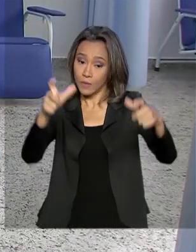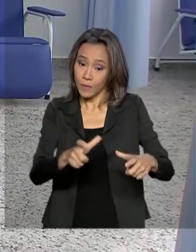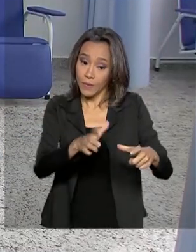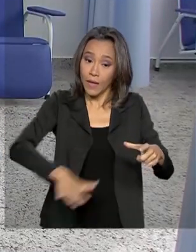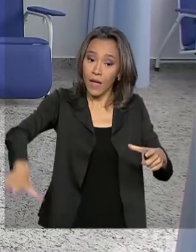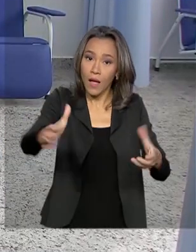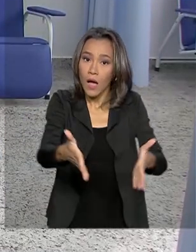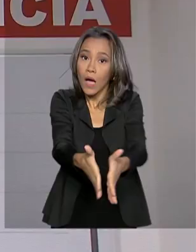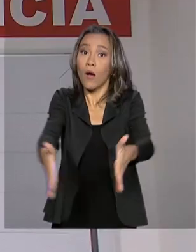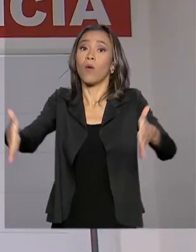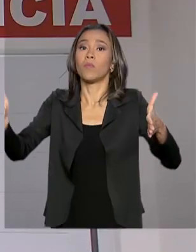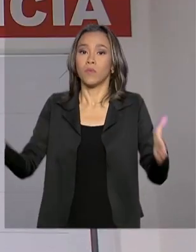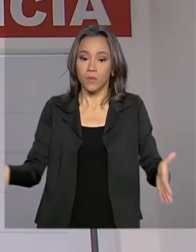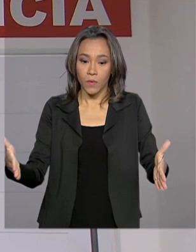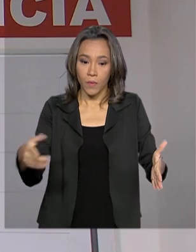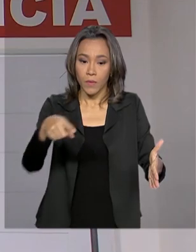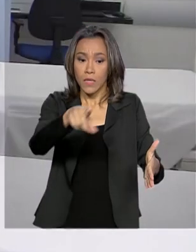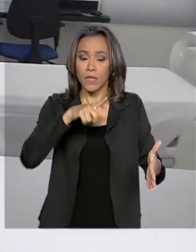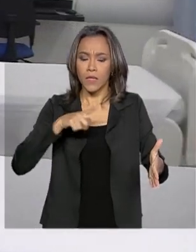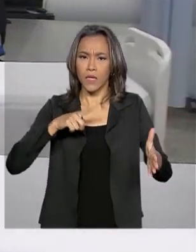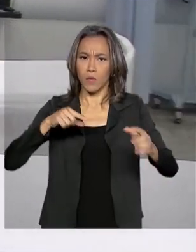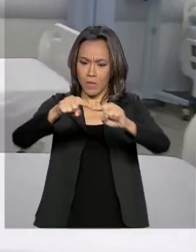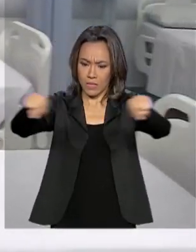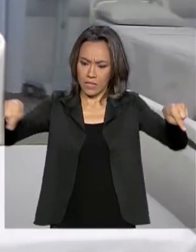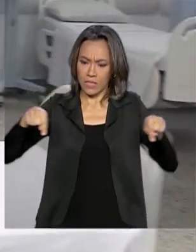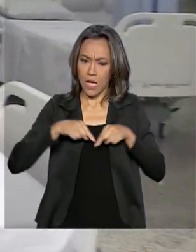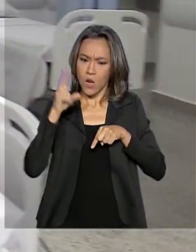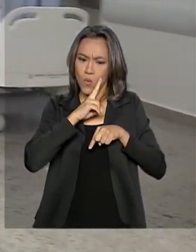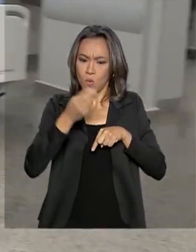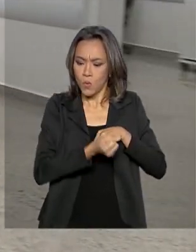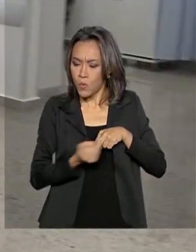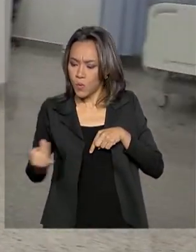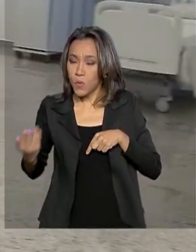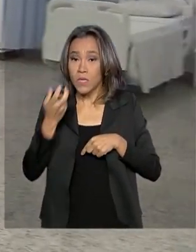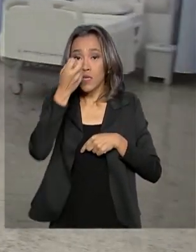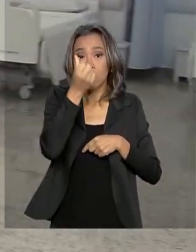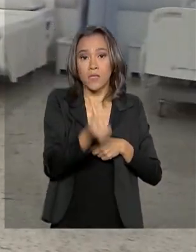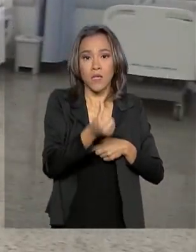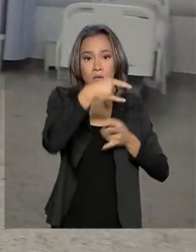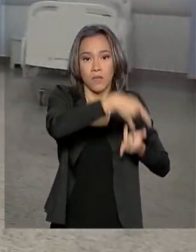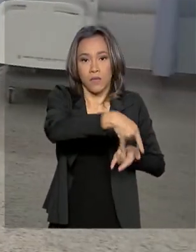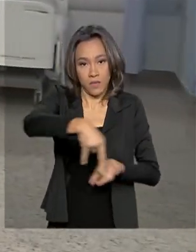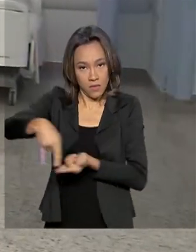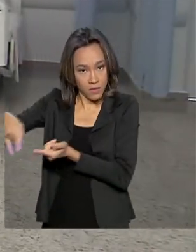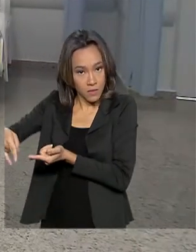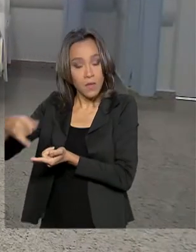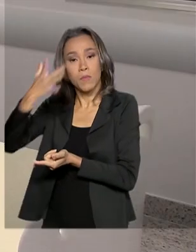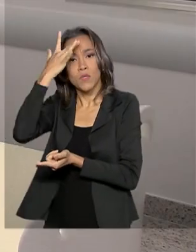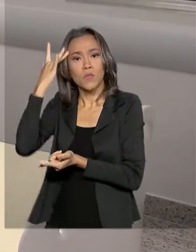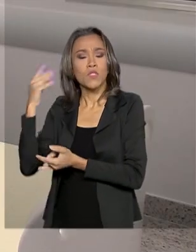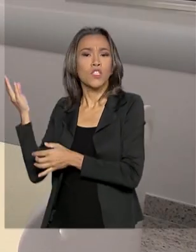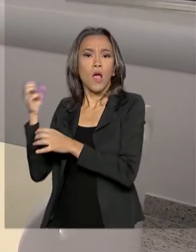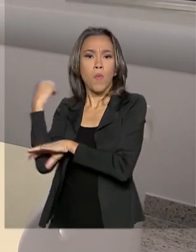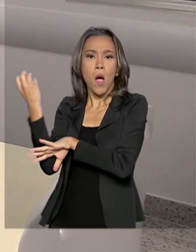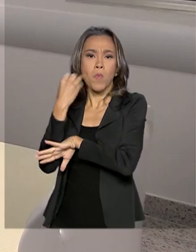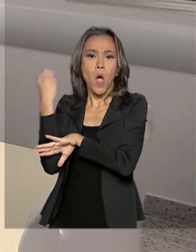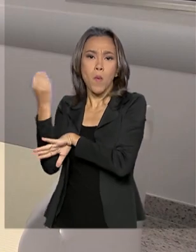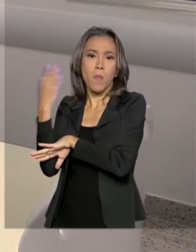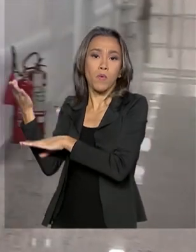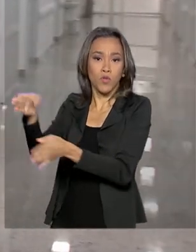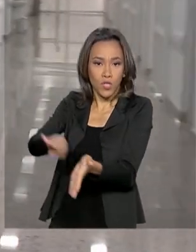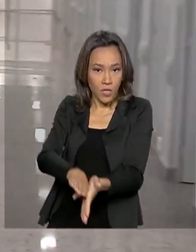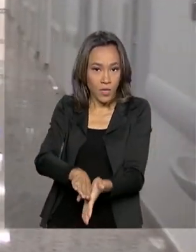capacidade ampliada. Uma ala de emergência com seis leitos vai receber pacientes que chegam de ambulância. E em caso de